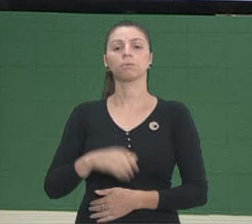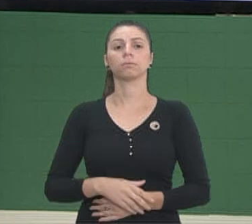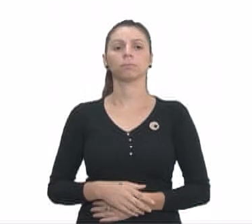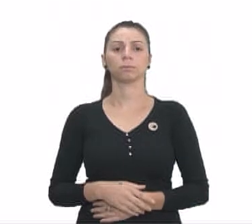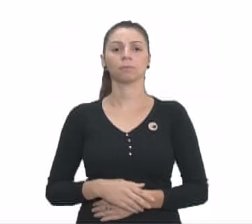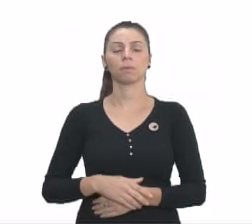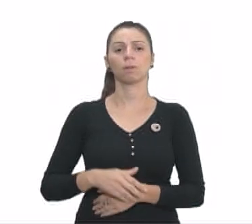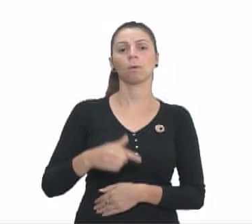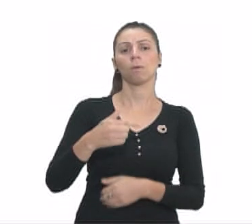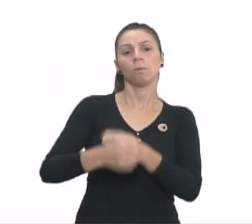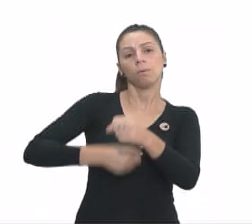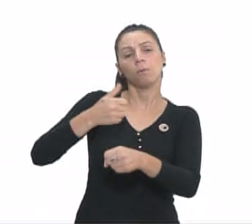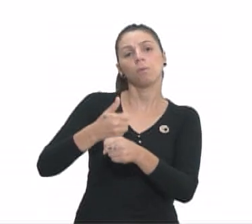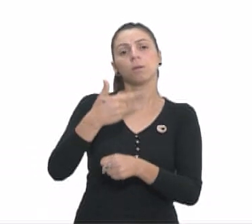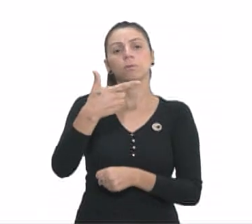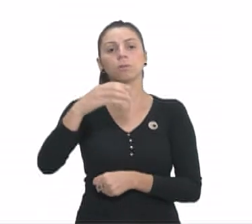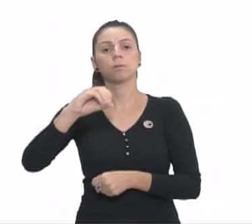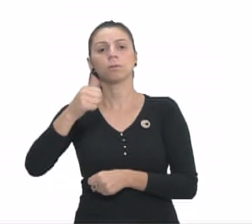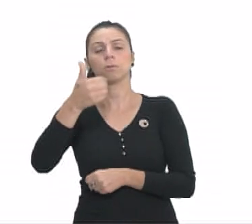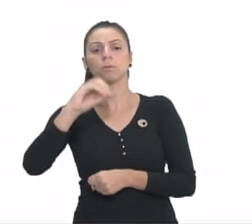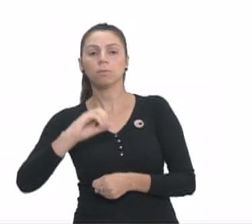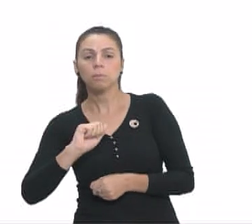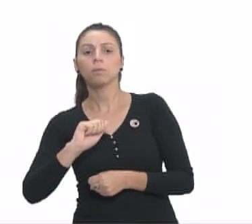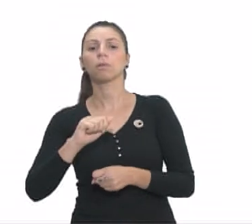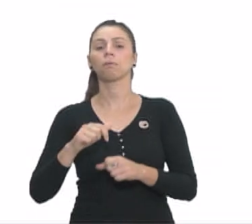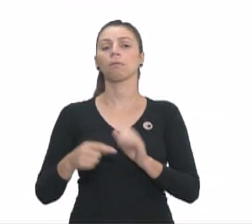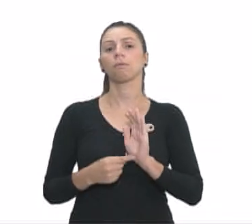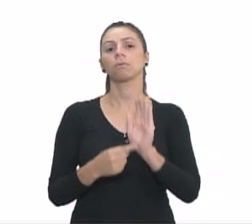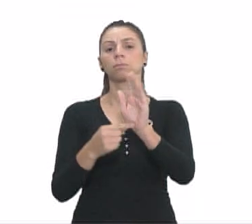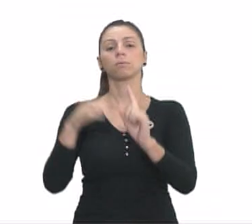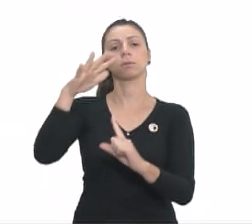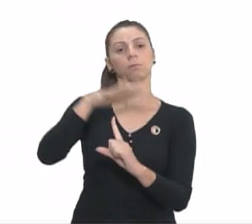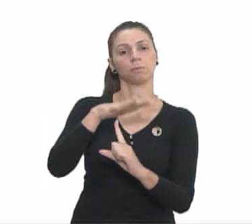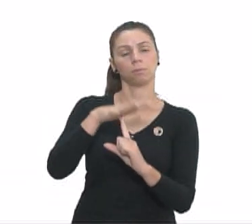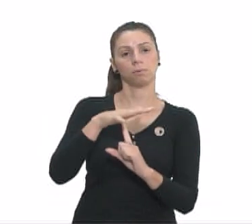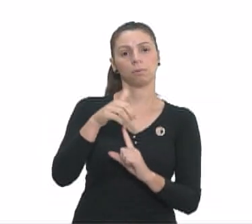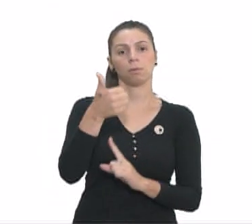2010, apresentou que o Paraná tinha